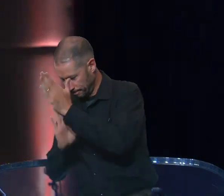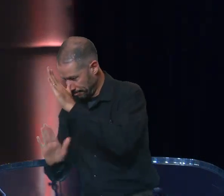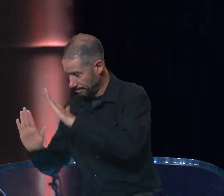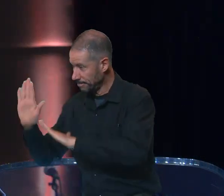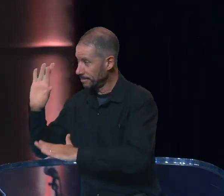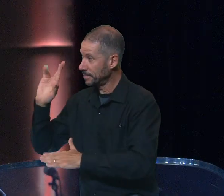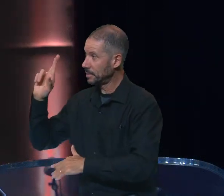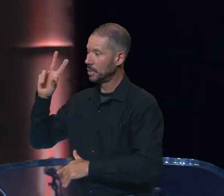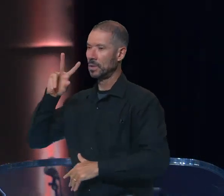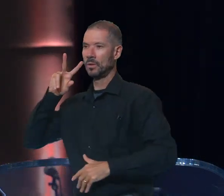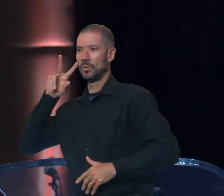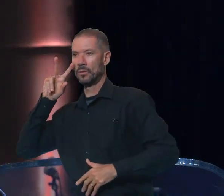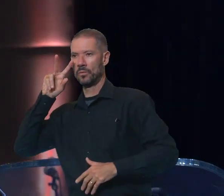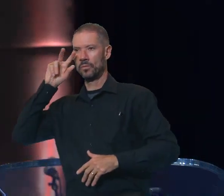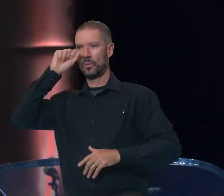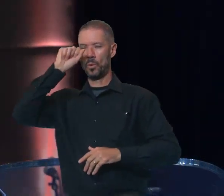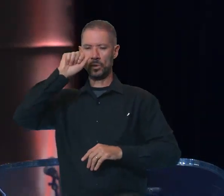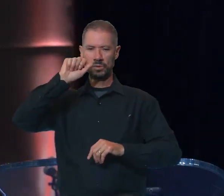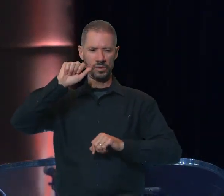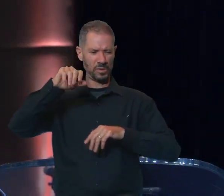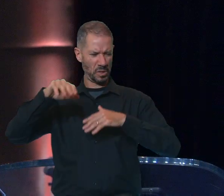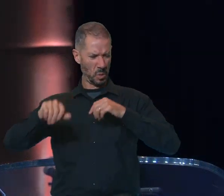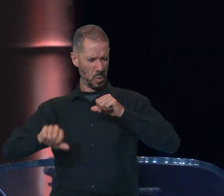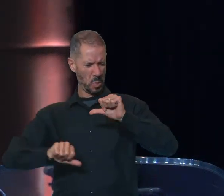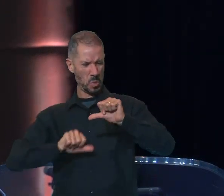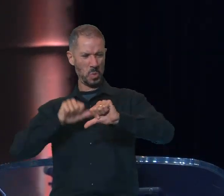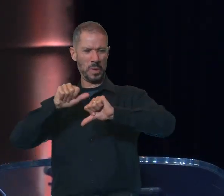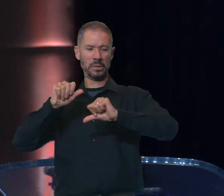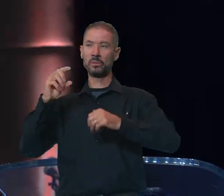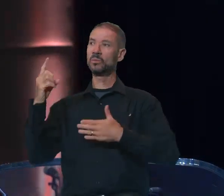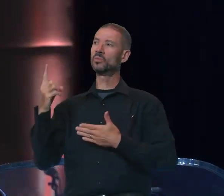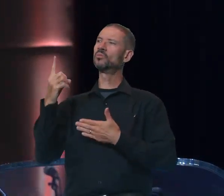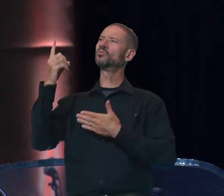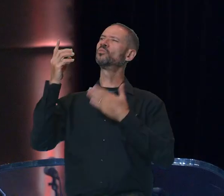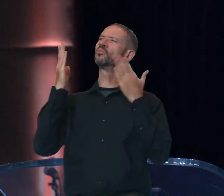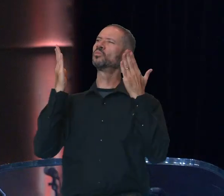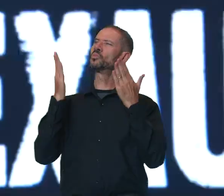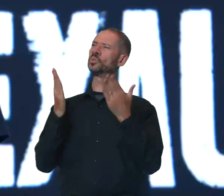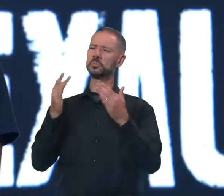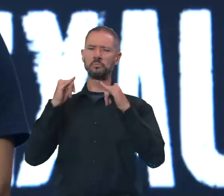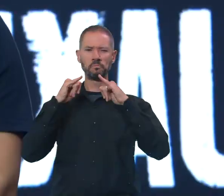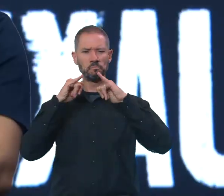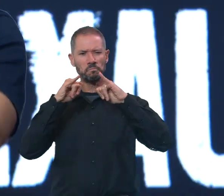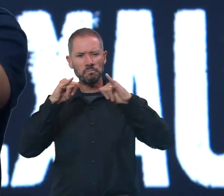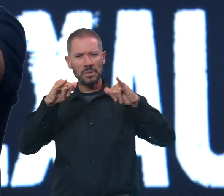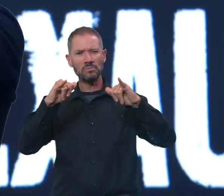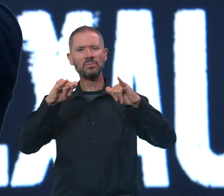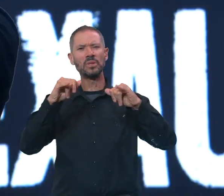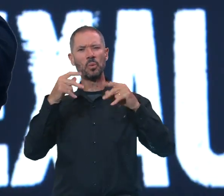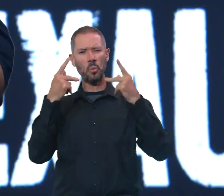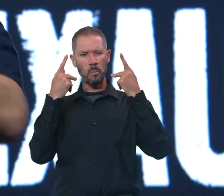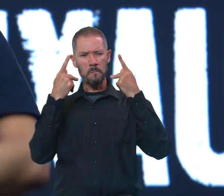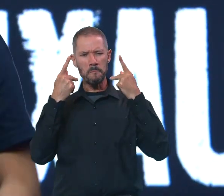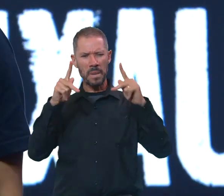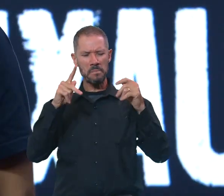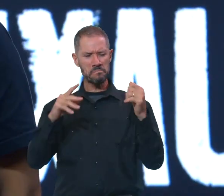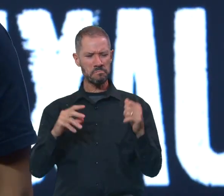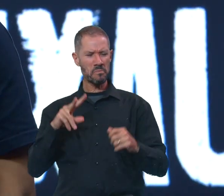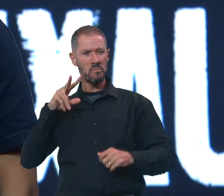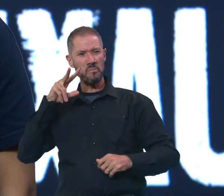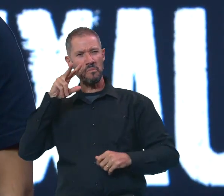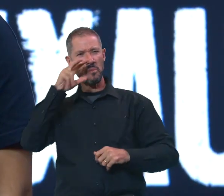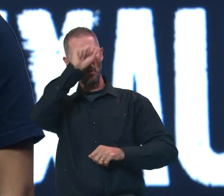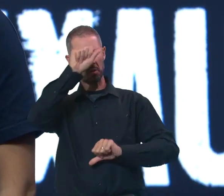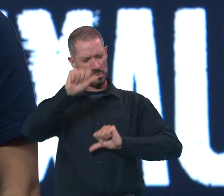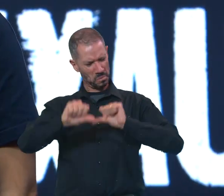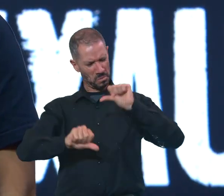com as forças revigoradas do alto. E por isso hoje eu quero trazer essa mensagem para revigorar as tuas forças em nome de